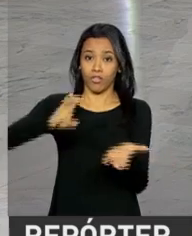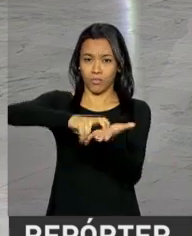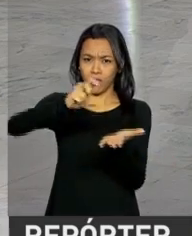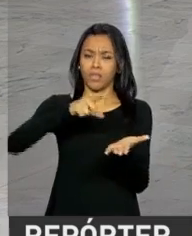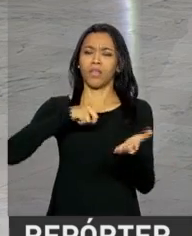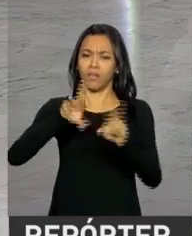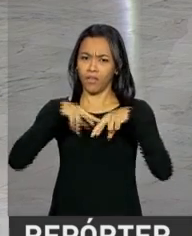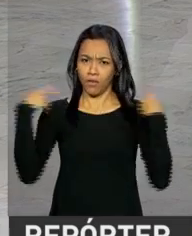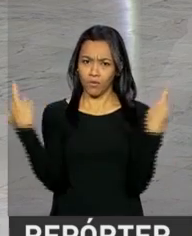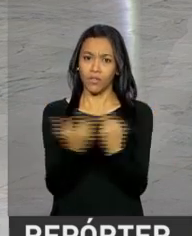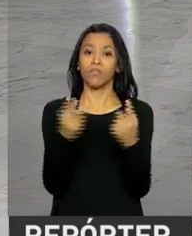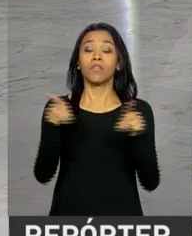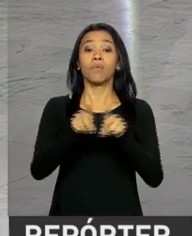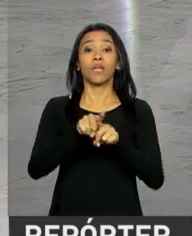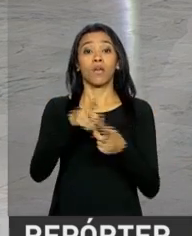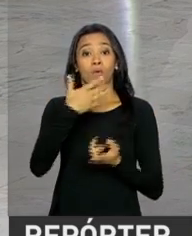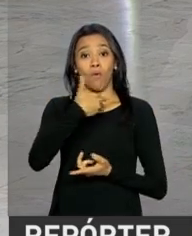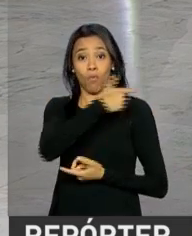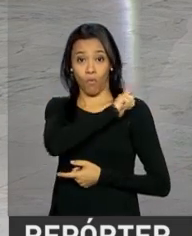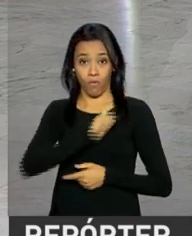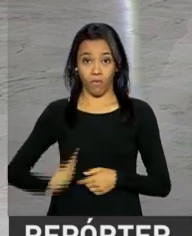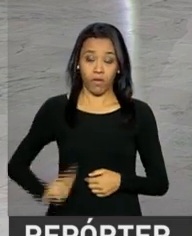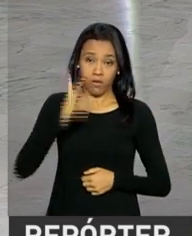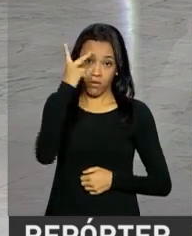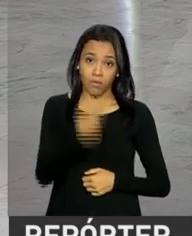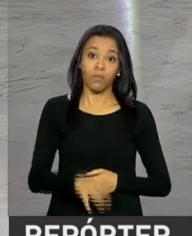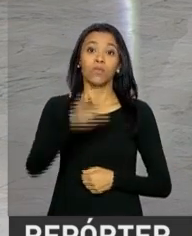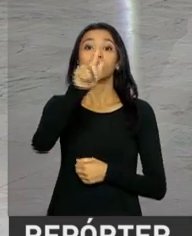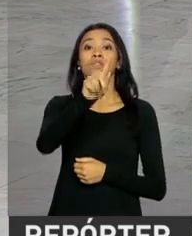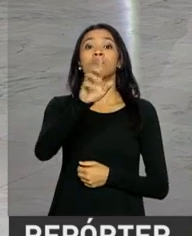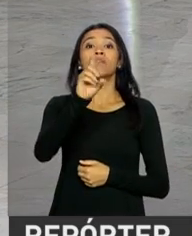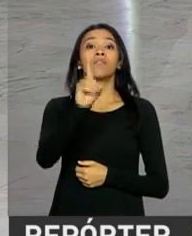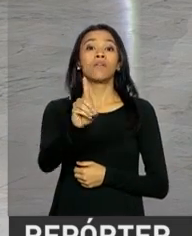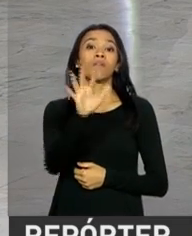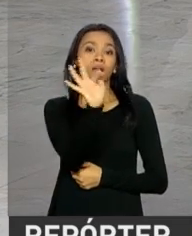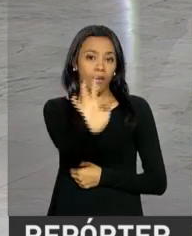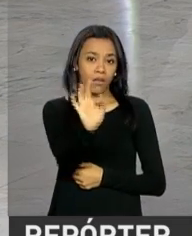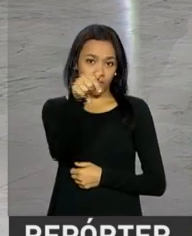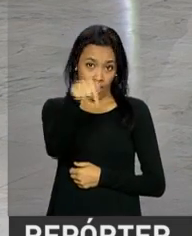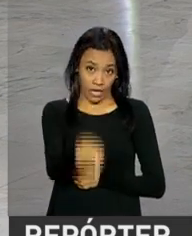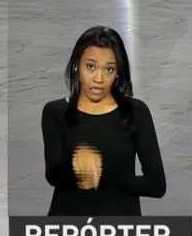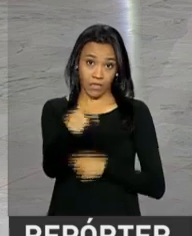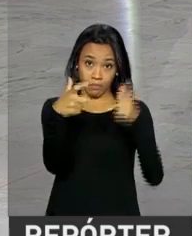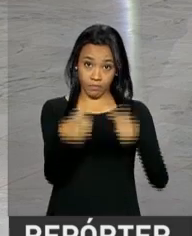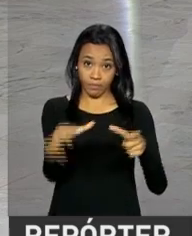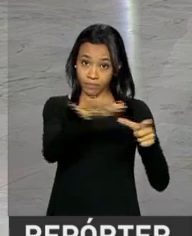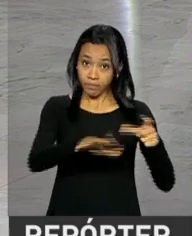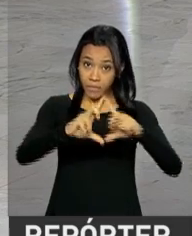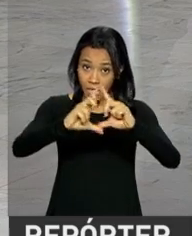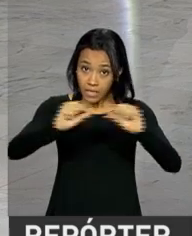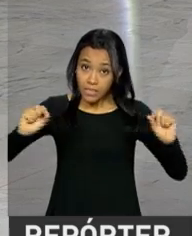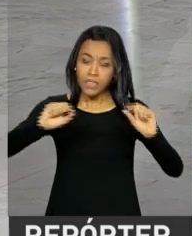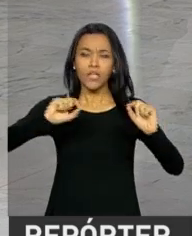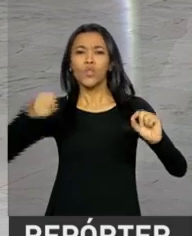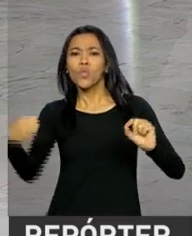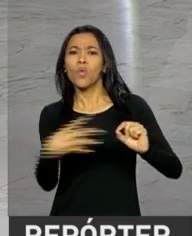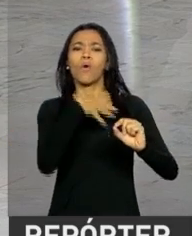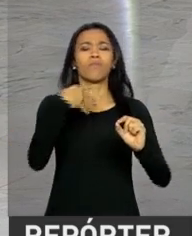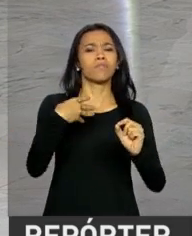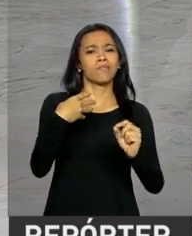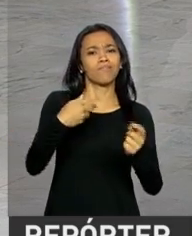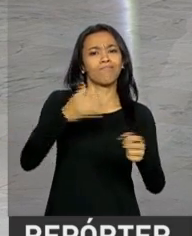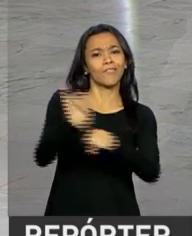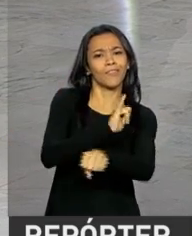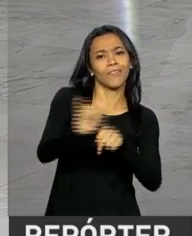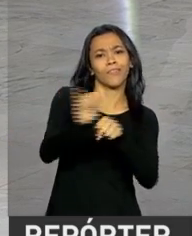Distrito Federal, Rodrigo Hollenberg, na residência oficial em Águas Claras, para discutir novas formas de investimento e de geração de